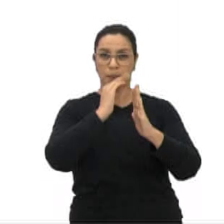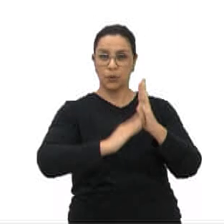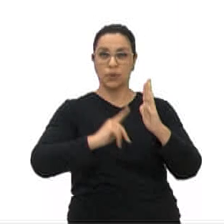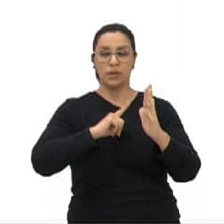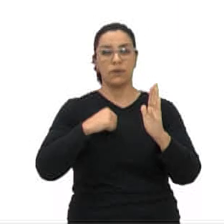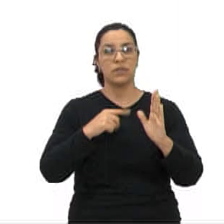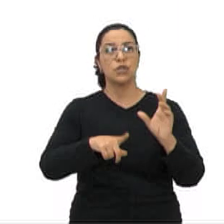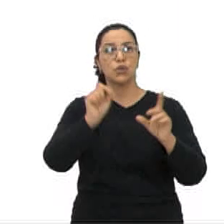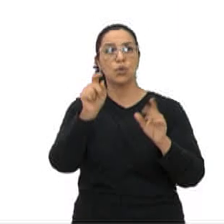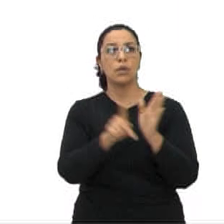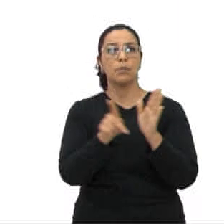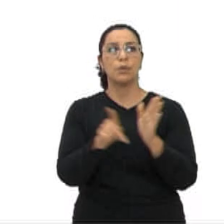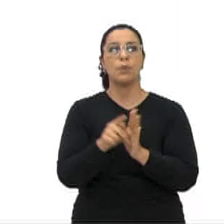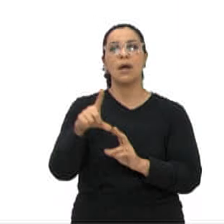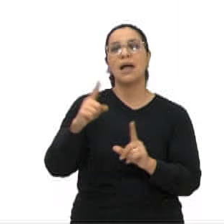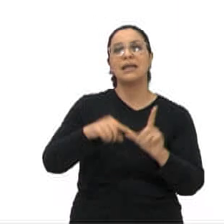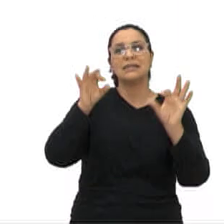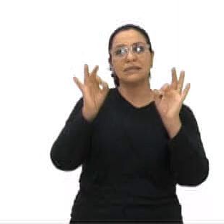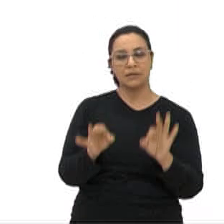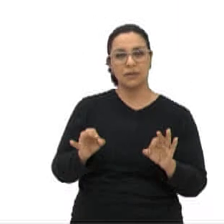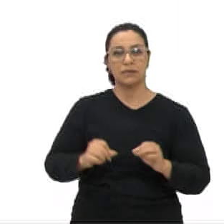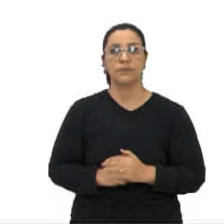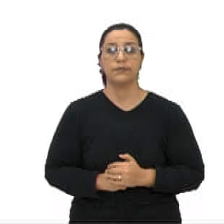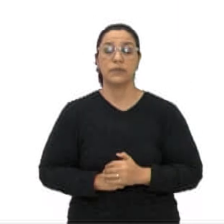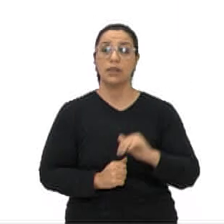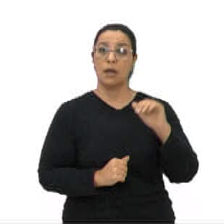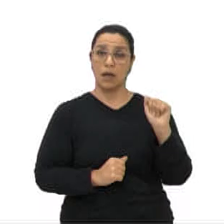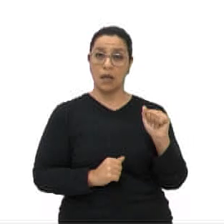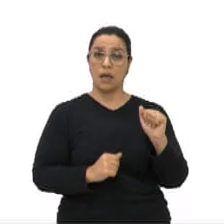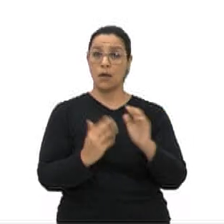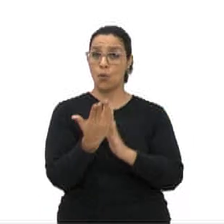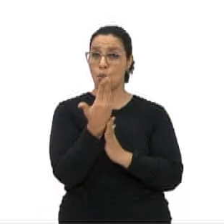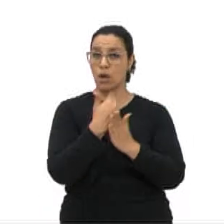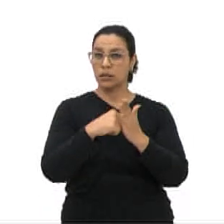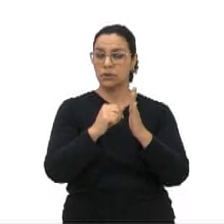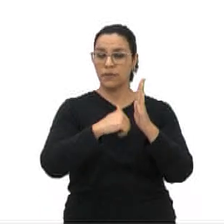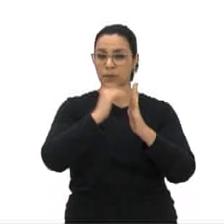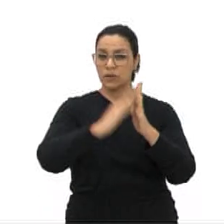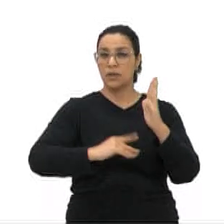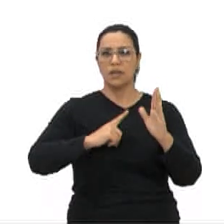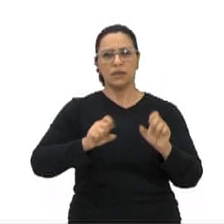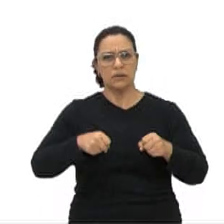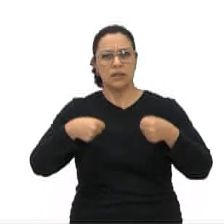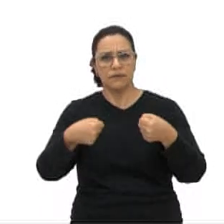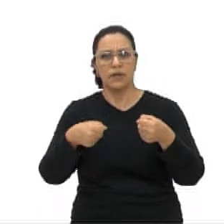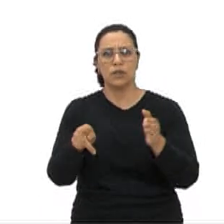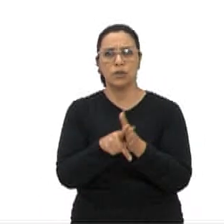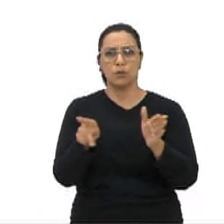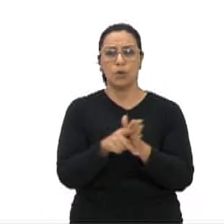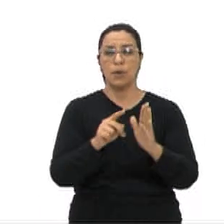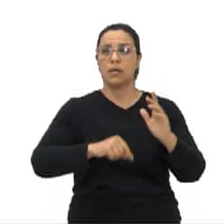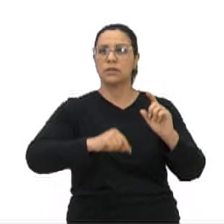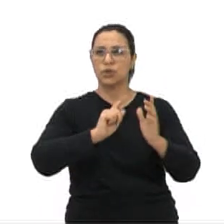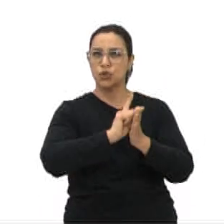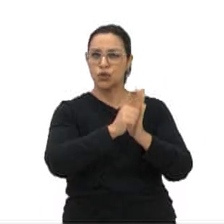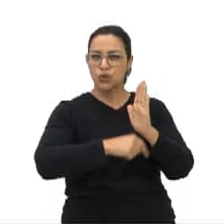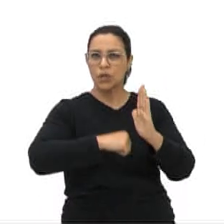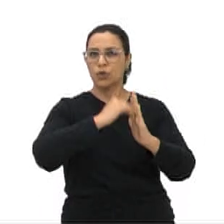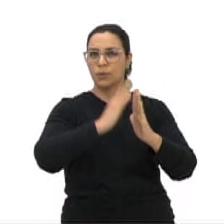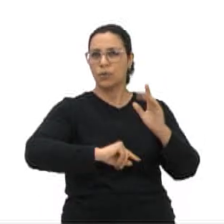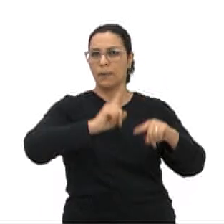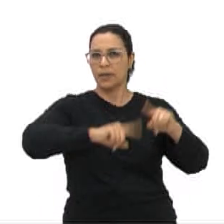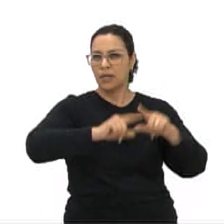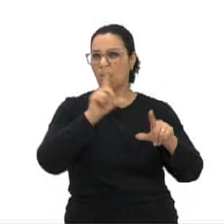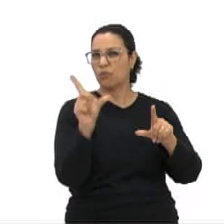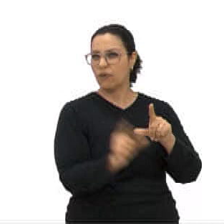morta. Assinale a alternativa correta. Aí, letra A, o artista estava entre os que defendiam a natureza morta como um